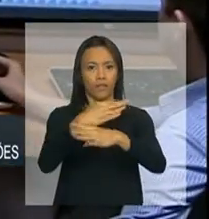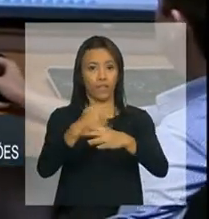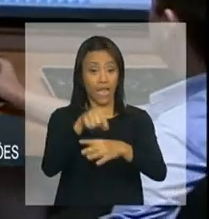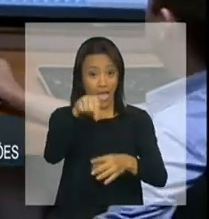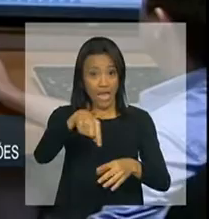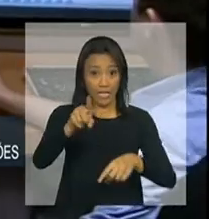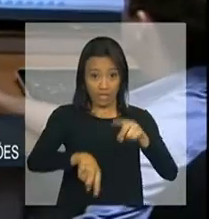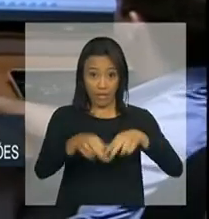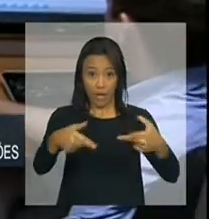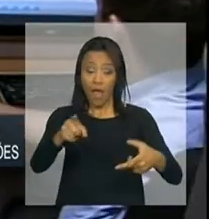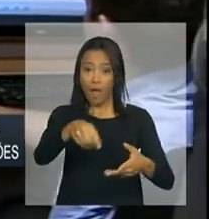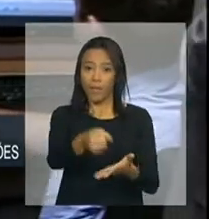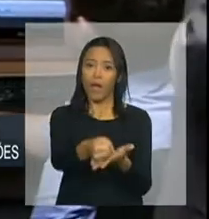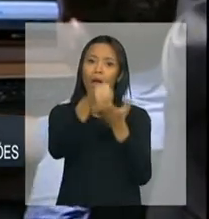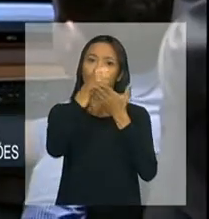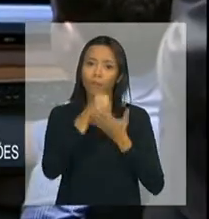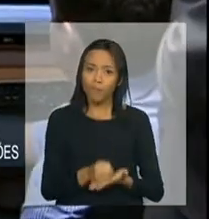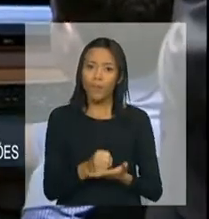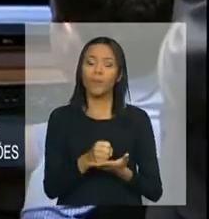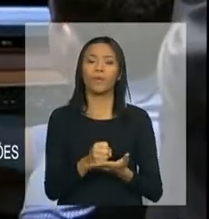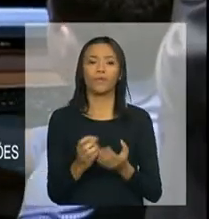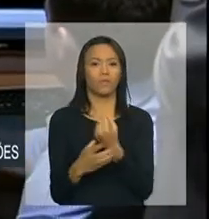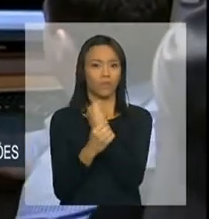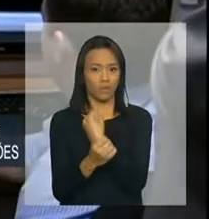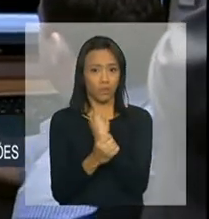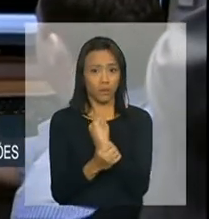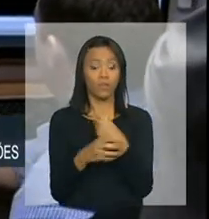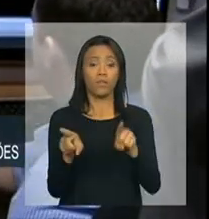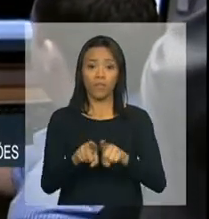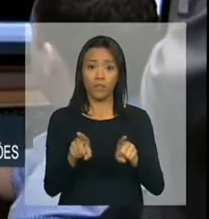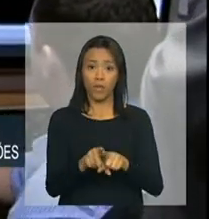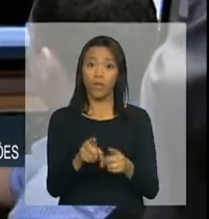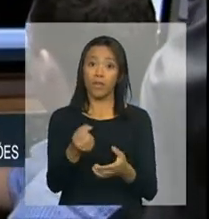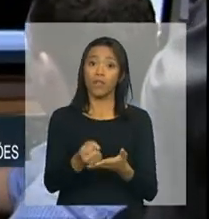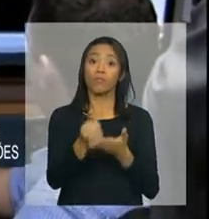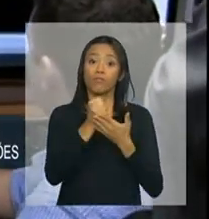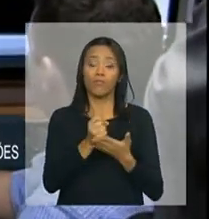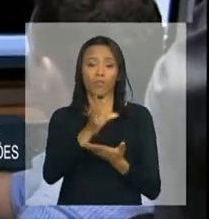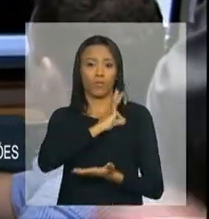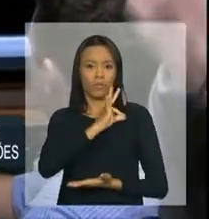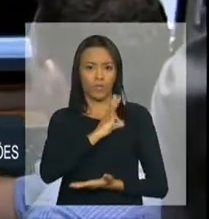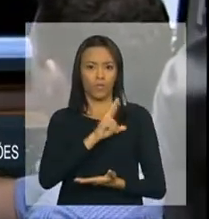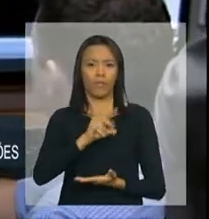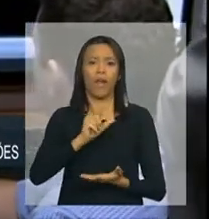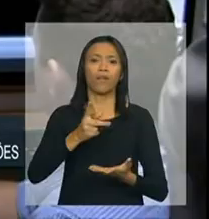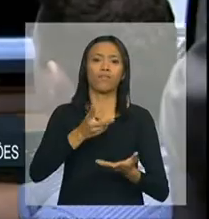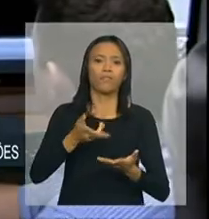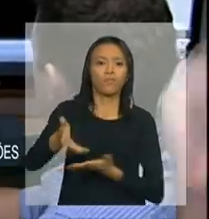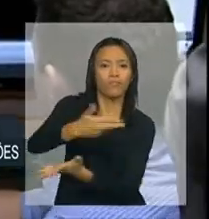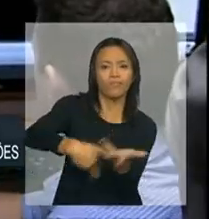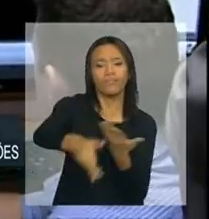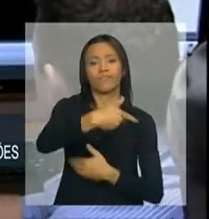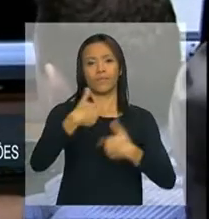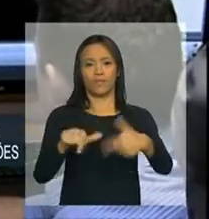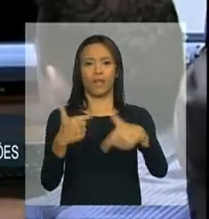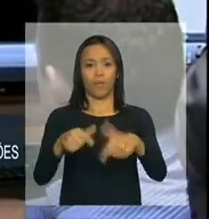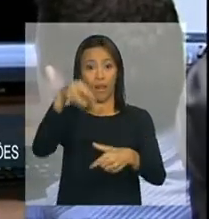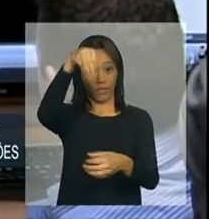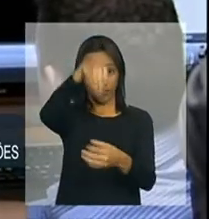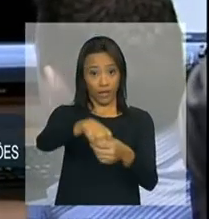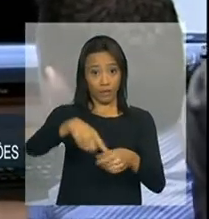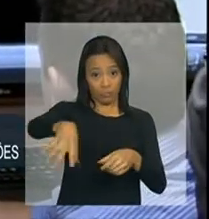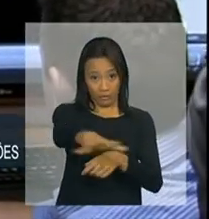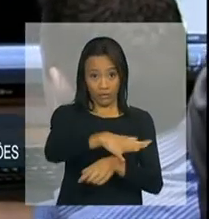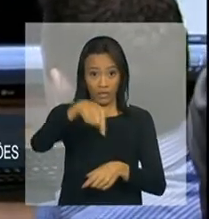decisão por parte das instituições e também das forças policiais que estarão trabalhando Integradas nesses centros de comando